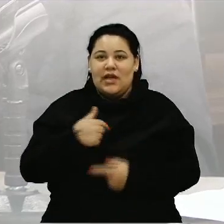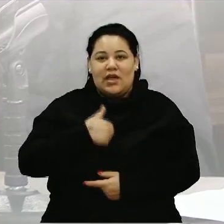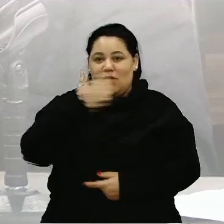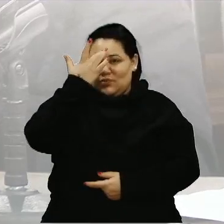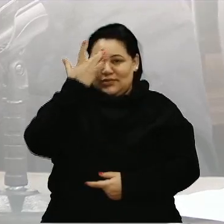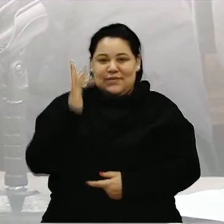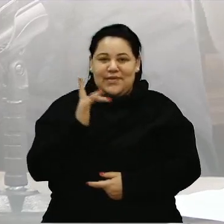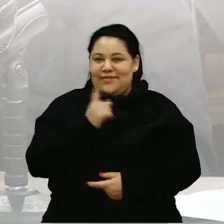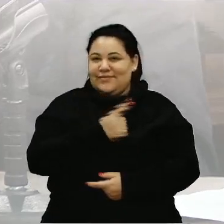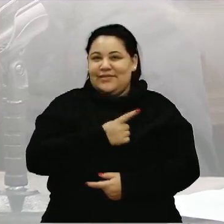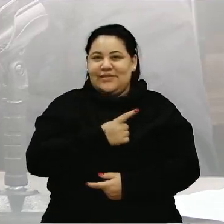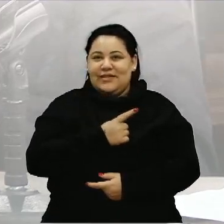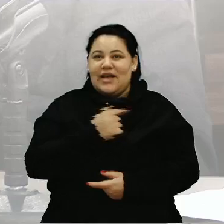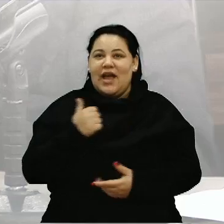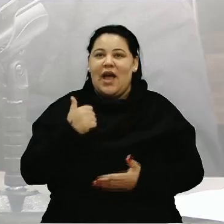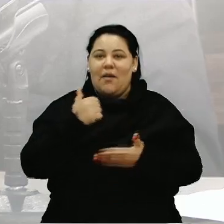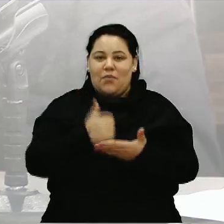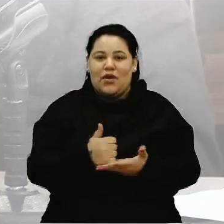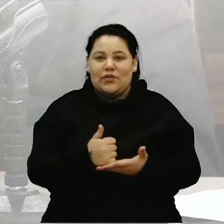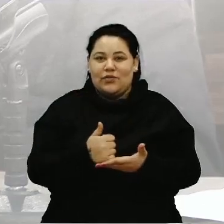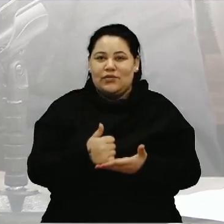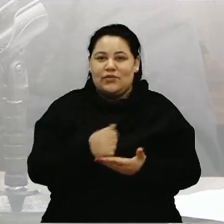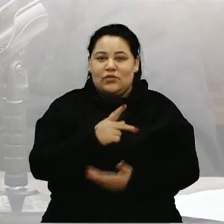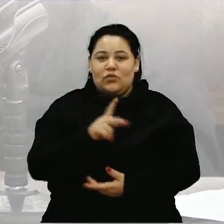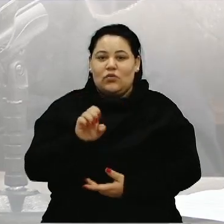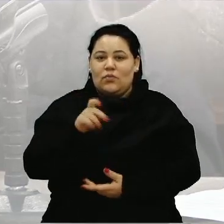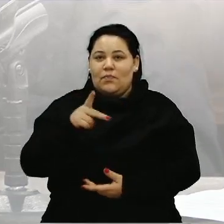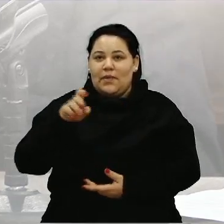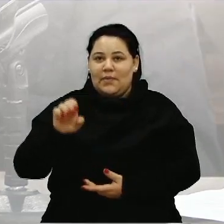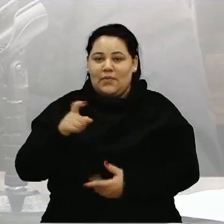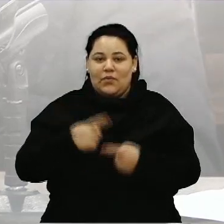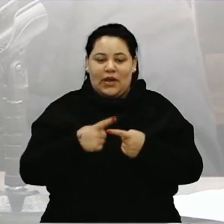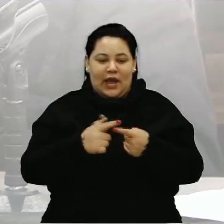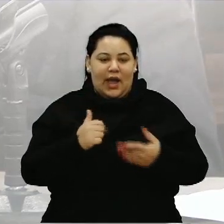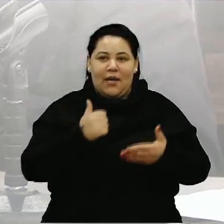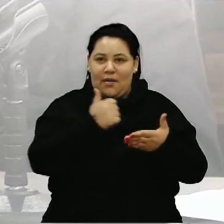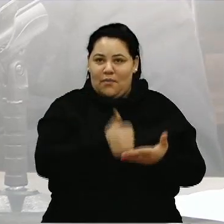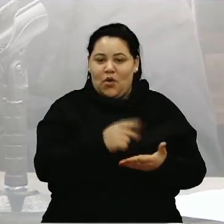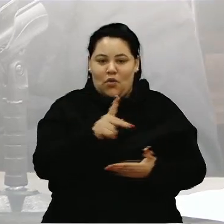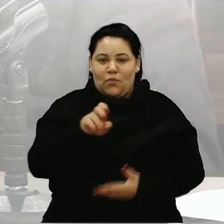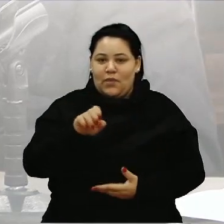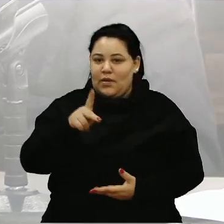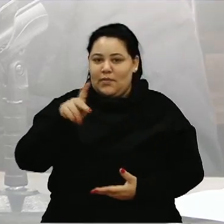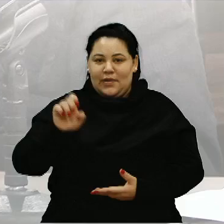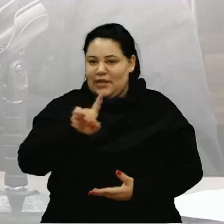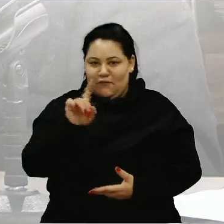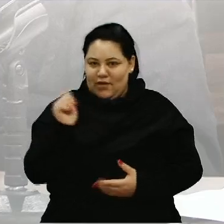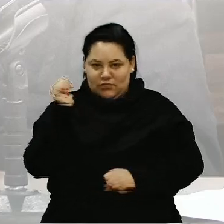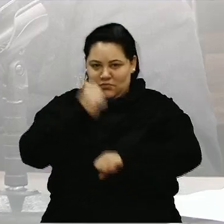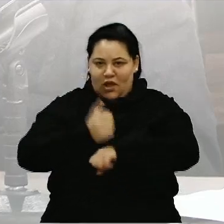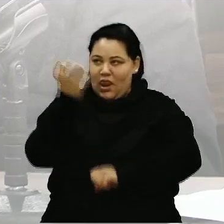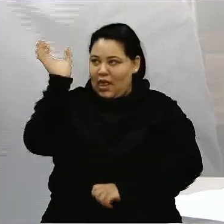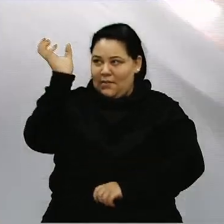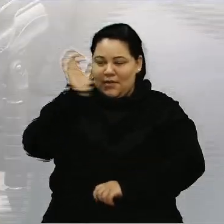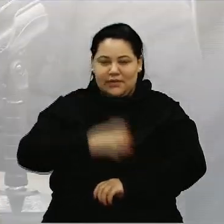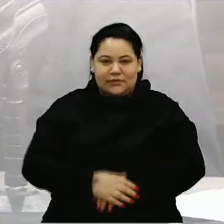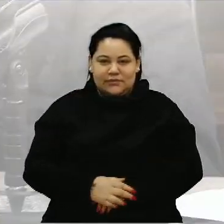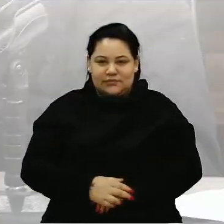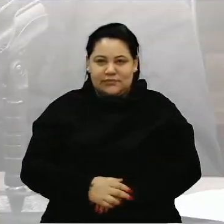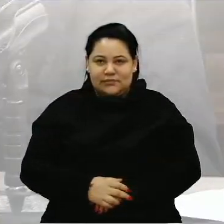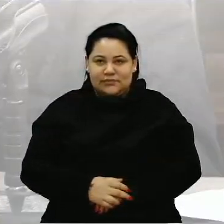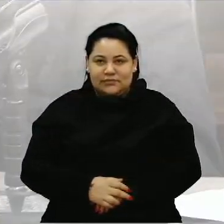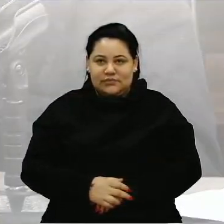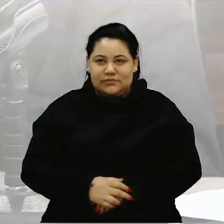talvez, apoiador do Pepe Vargas. Então quer dizer, porque ele apoia o Pepe, não vão lá trocar as lâmpadas dele? E agora vão lá e trocam de outras